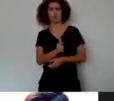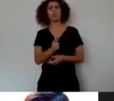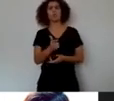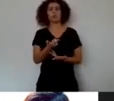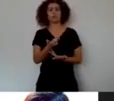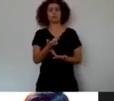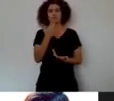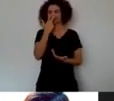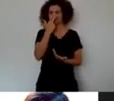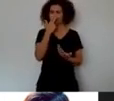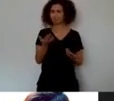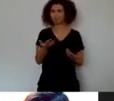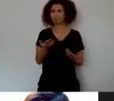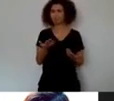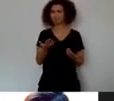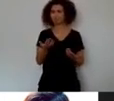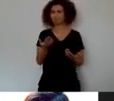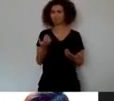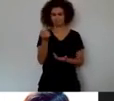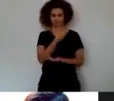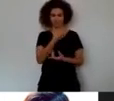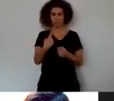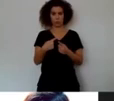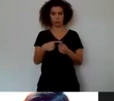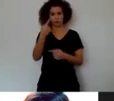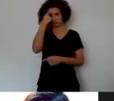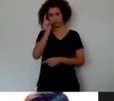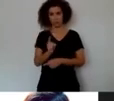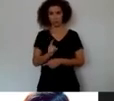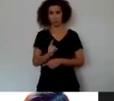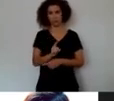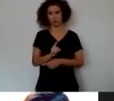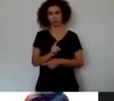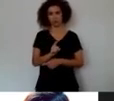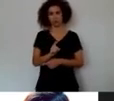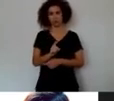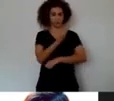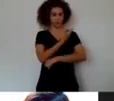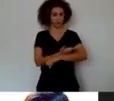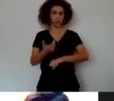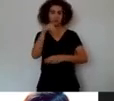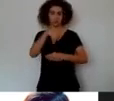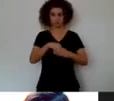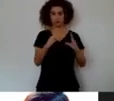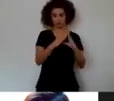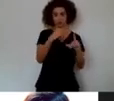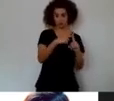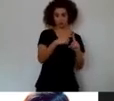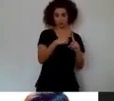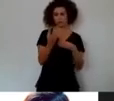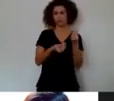cego. Porque ele não considera ali que são sujeitos racializados dentro daquela igreja. Como é